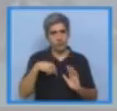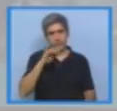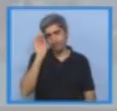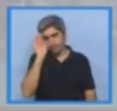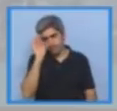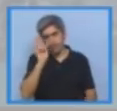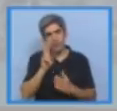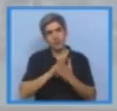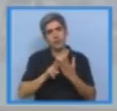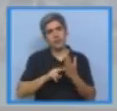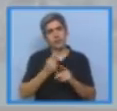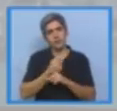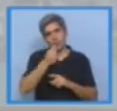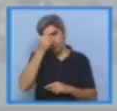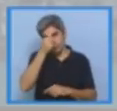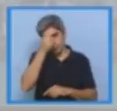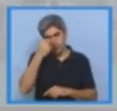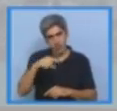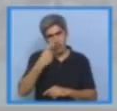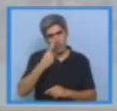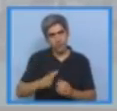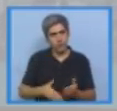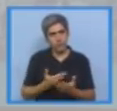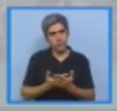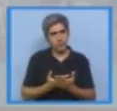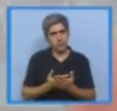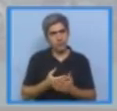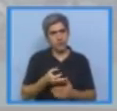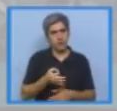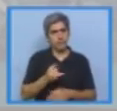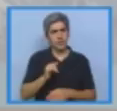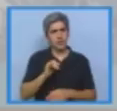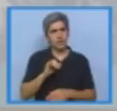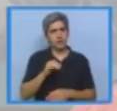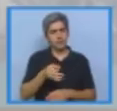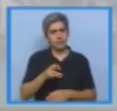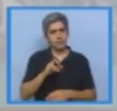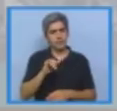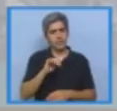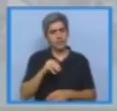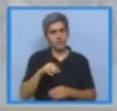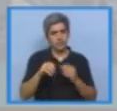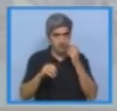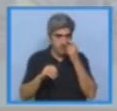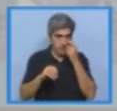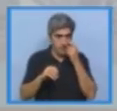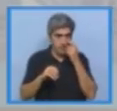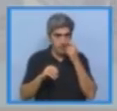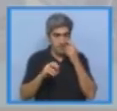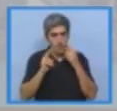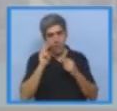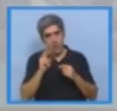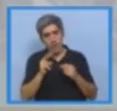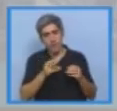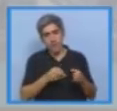a liturgia de domingo, há uma proposta, o PRISM, de olhar e fazer um itinerário